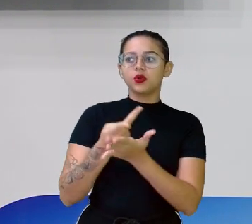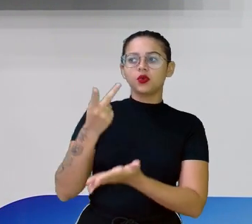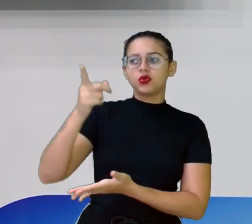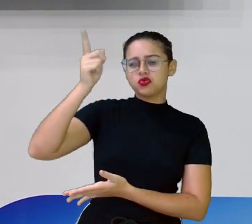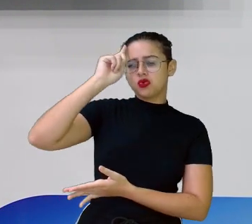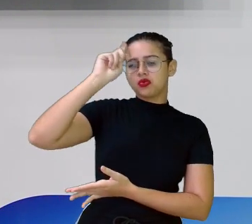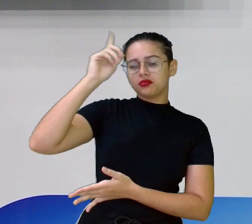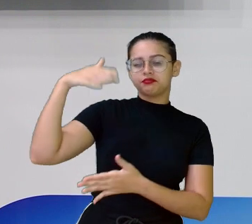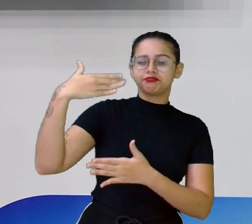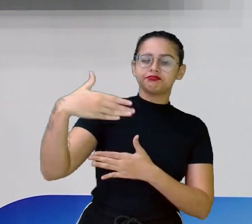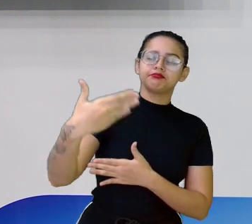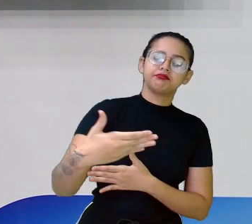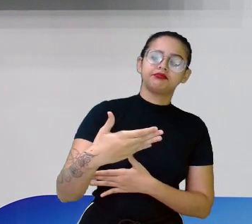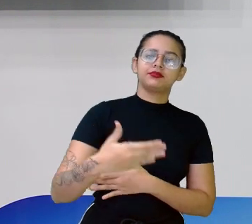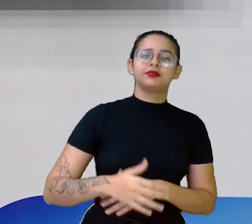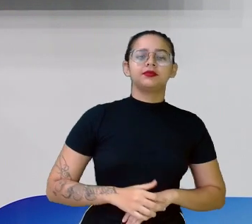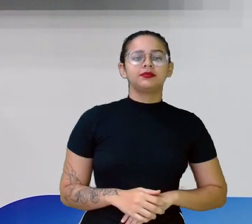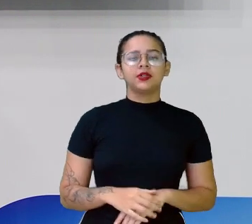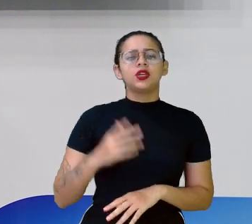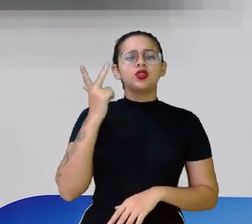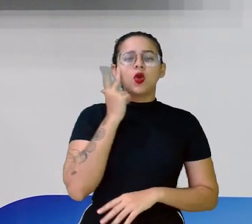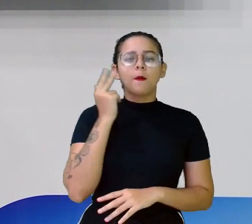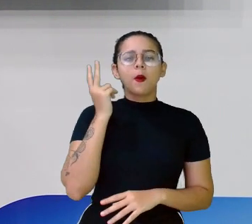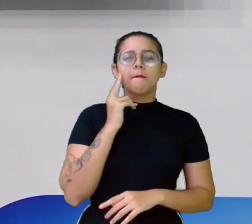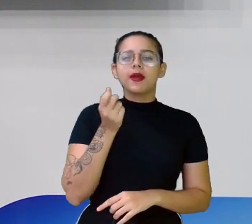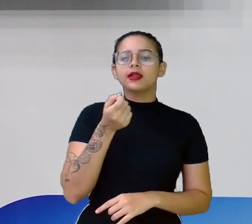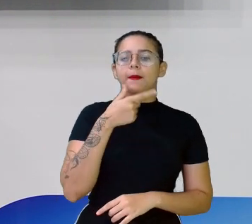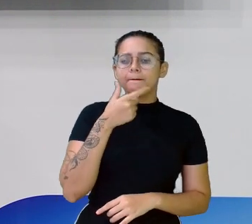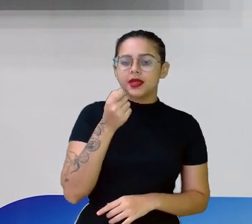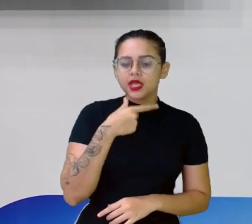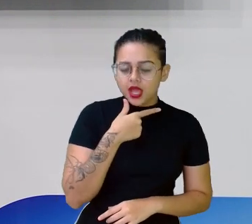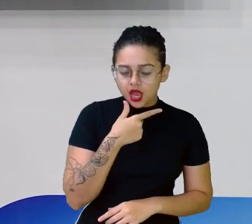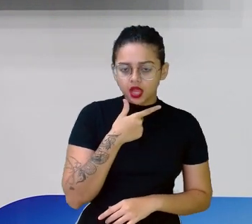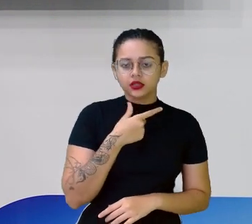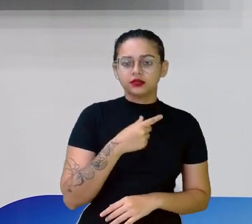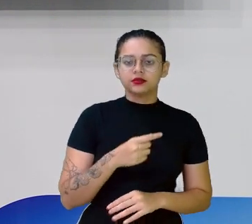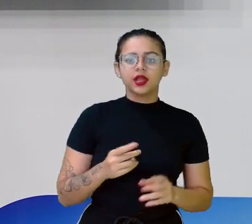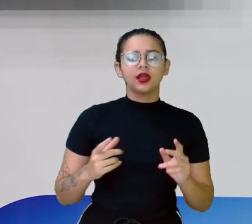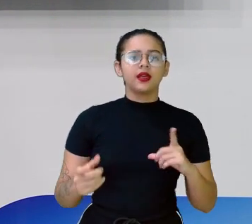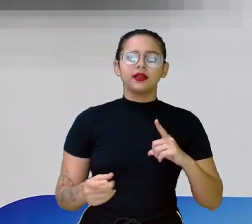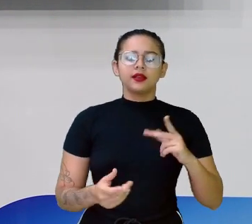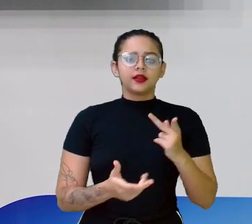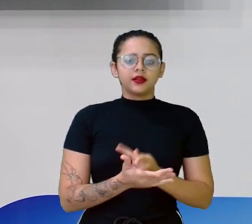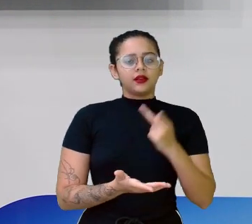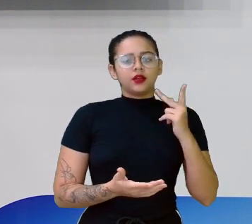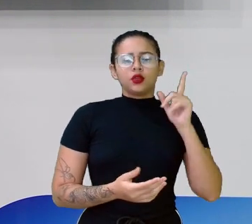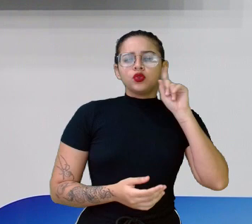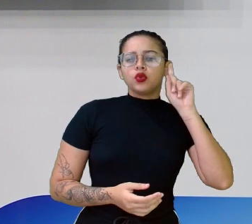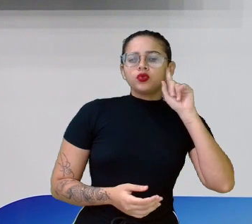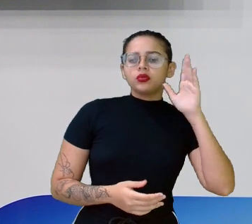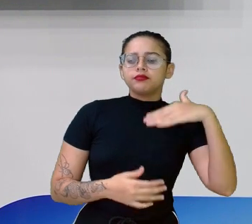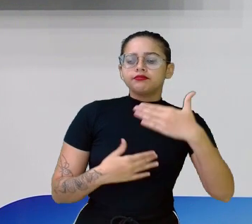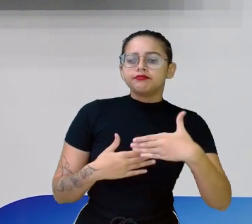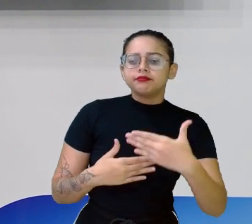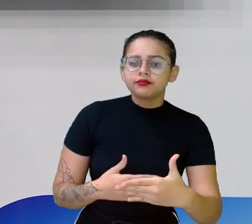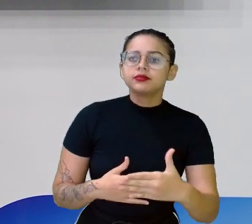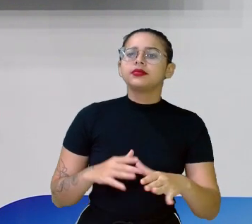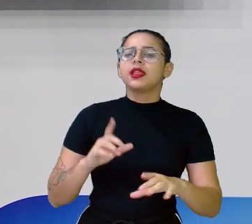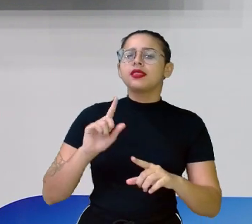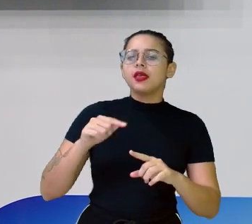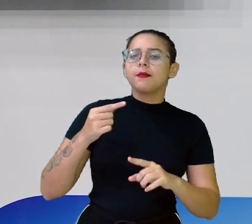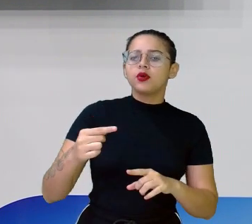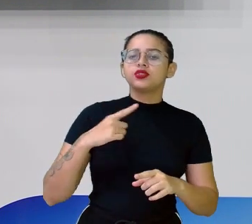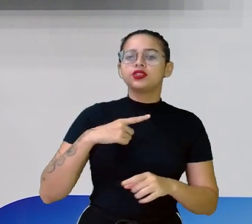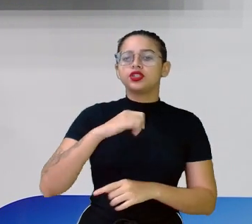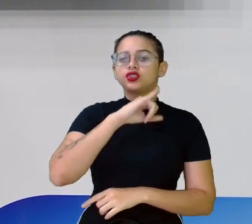situações cotidianas. Geralmente as piadas, elas trazem situações do nosso dia a dia. Daqui a pouco tem um aqui do famoso